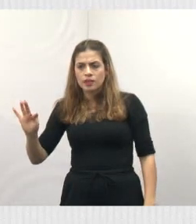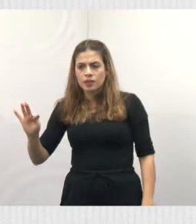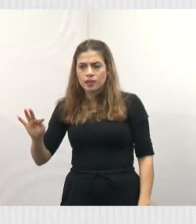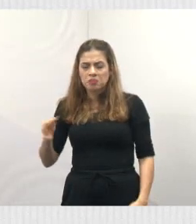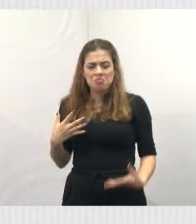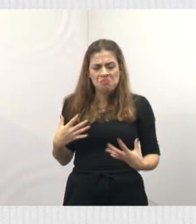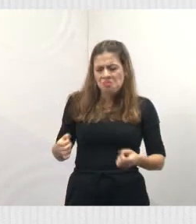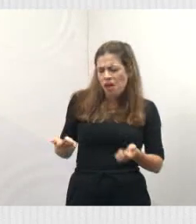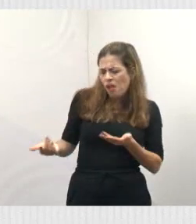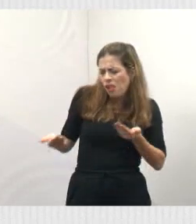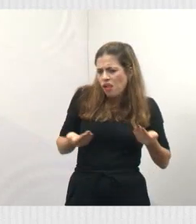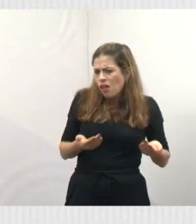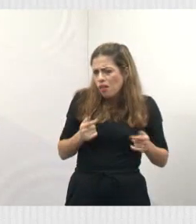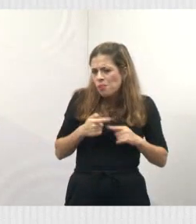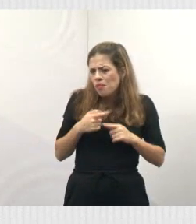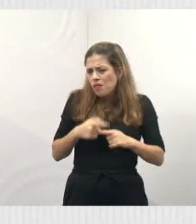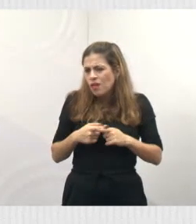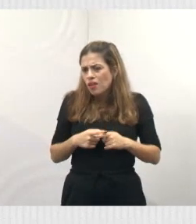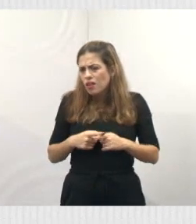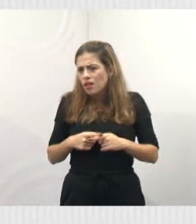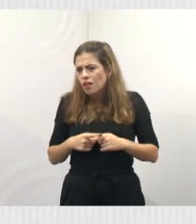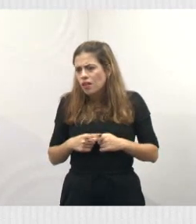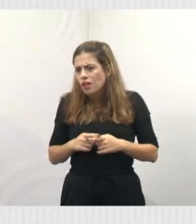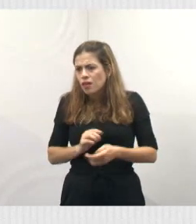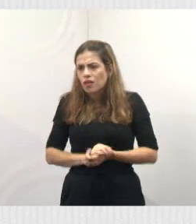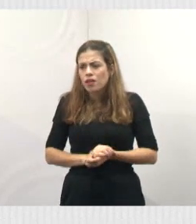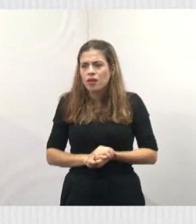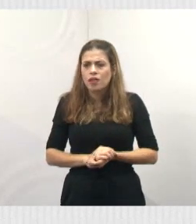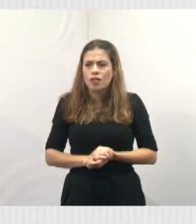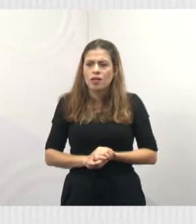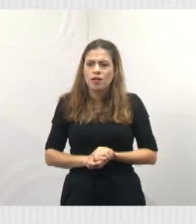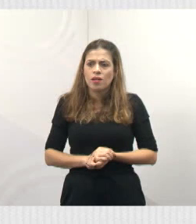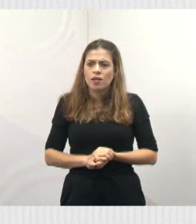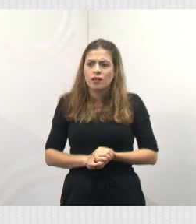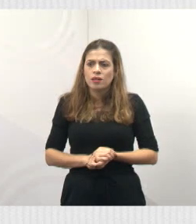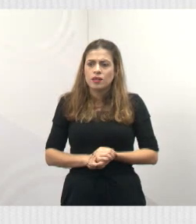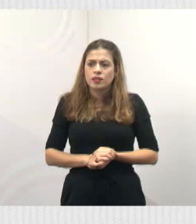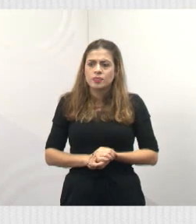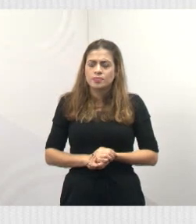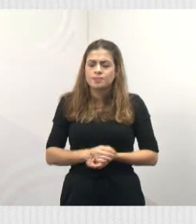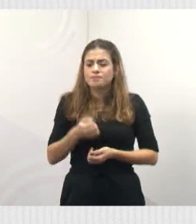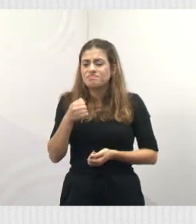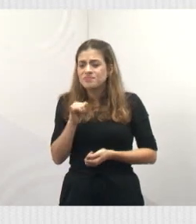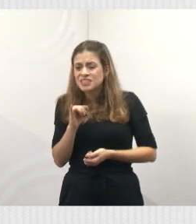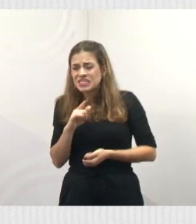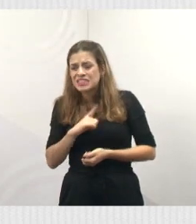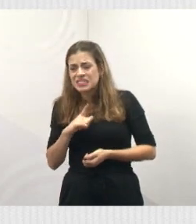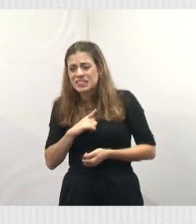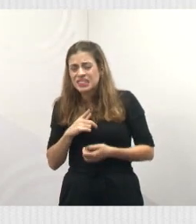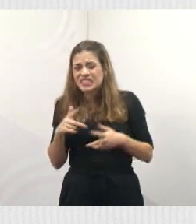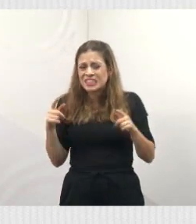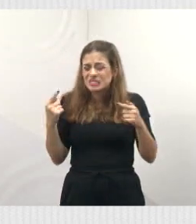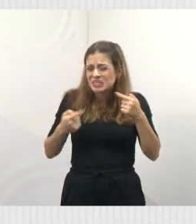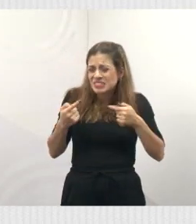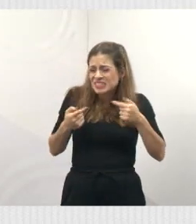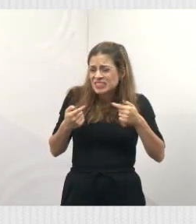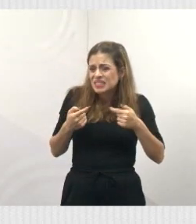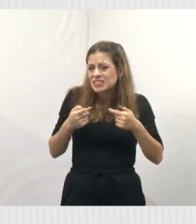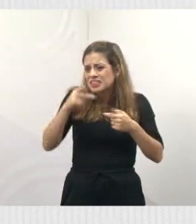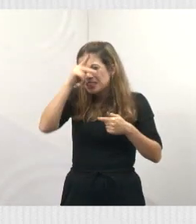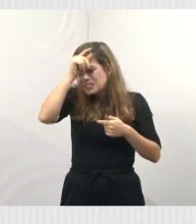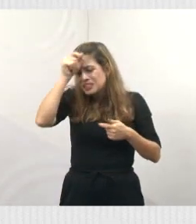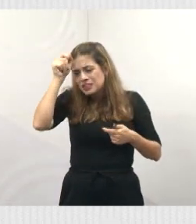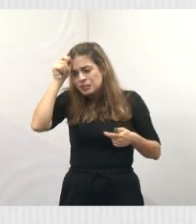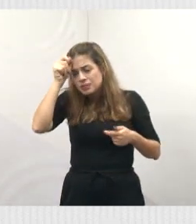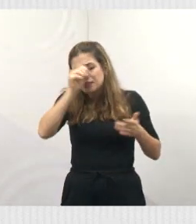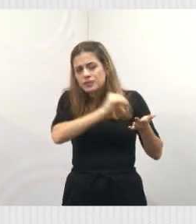frustrada, porque o cargo é demissível ad nutum. No dia que tiver algum conflito entre o prefeito, o secretário e qualquer